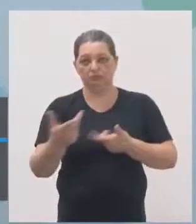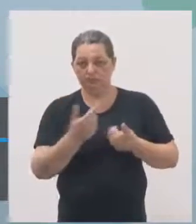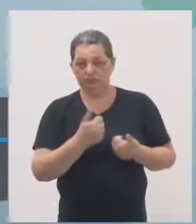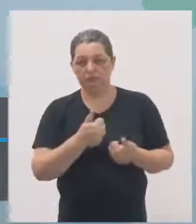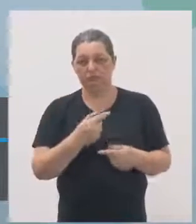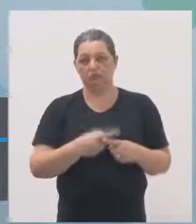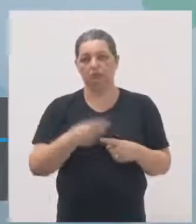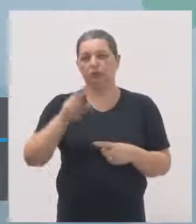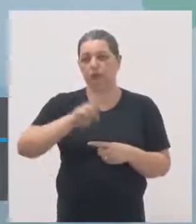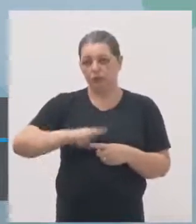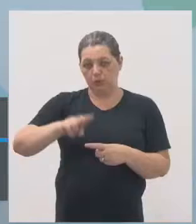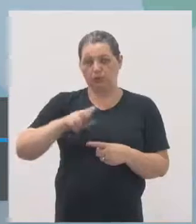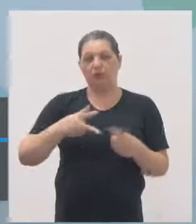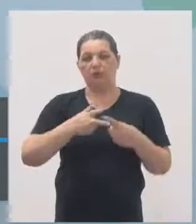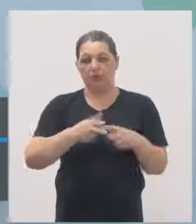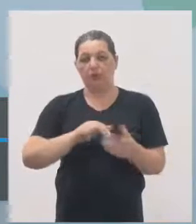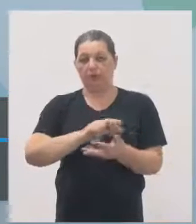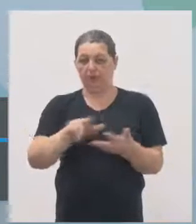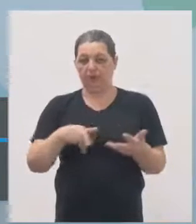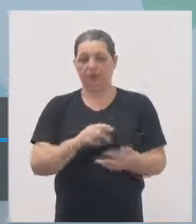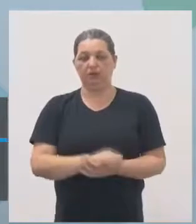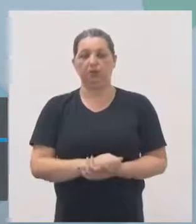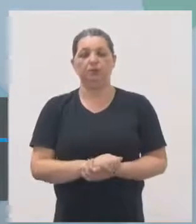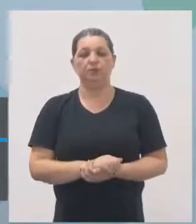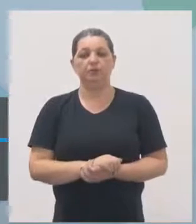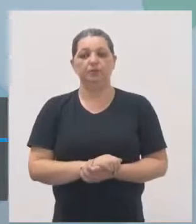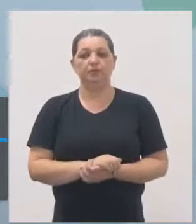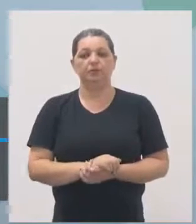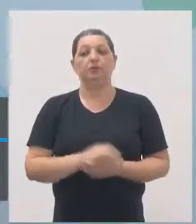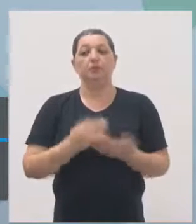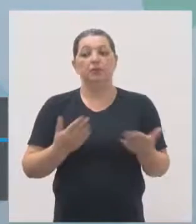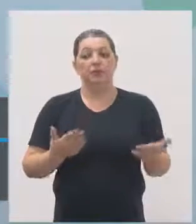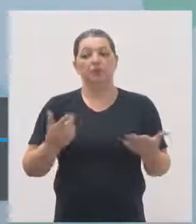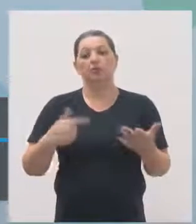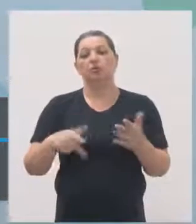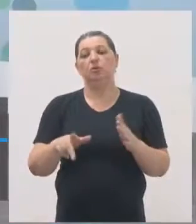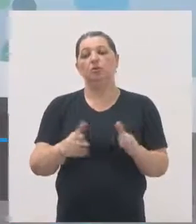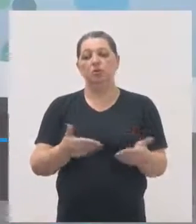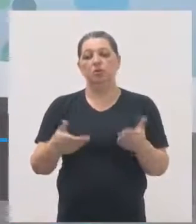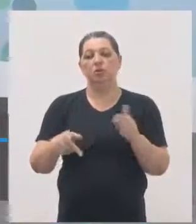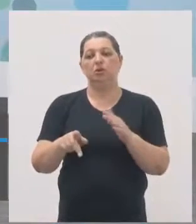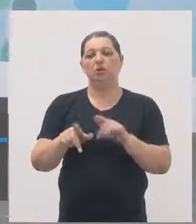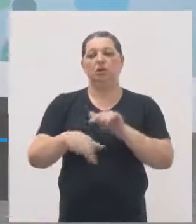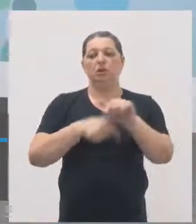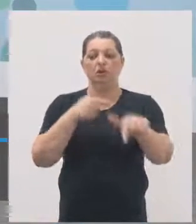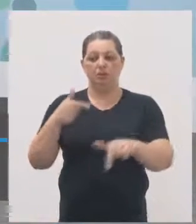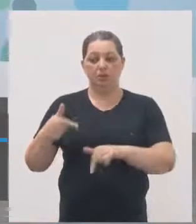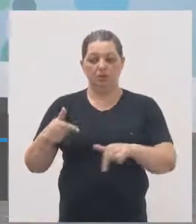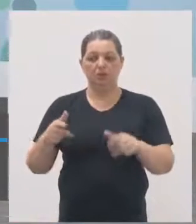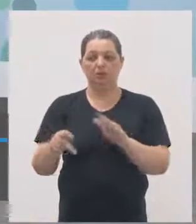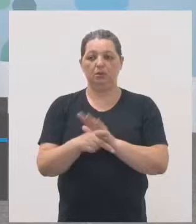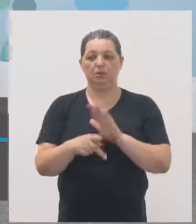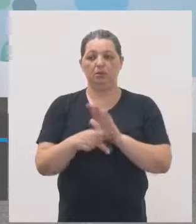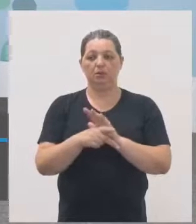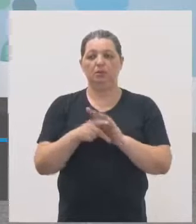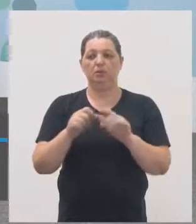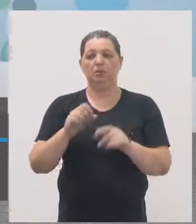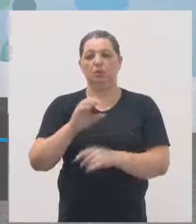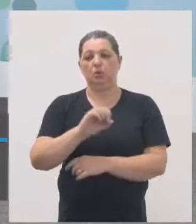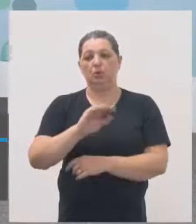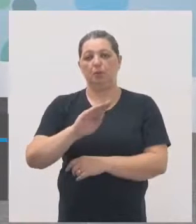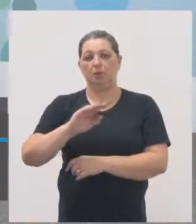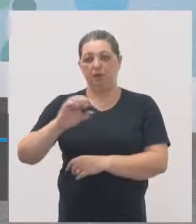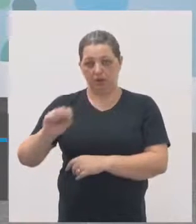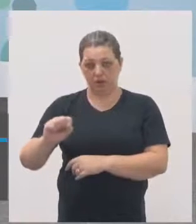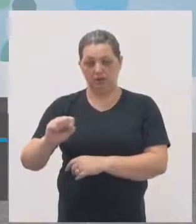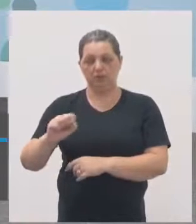alguns mecanismos, e esses são alguns, tá? Então, o Giovanni hoje vai trabalhar com o Reaper, certo? Isso. E com o OBS, tá?